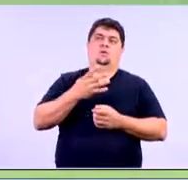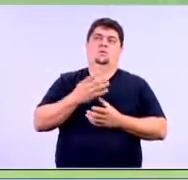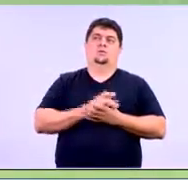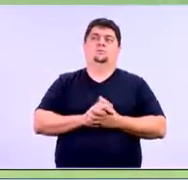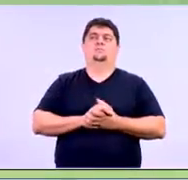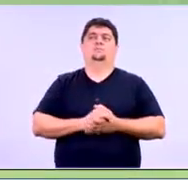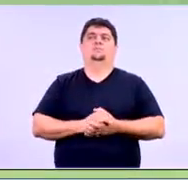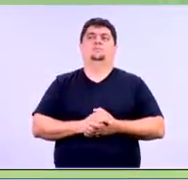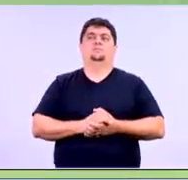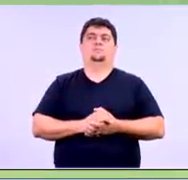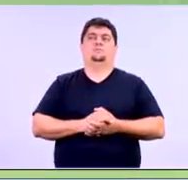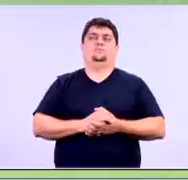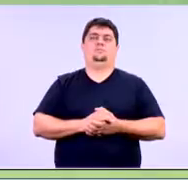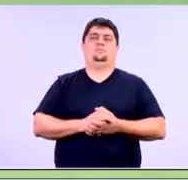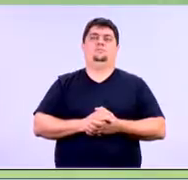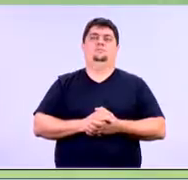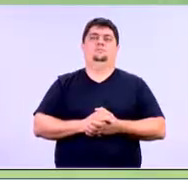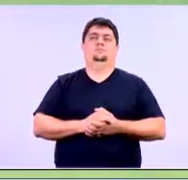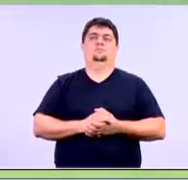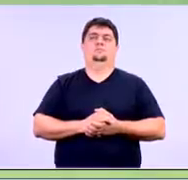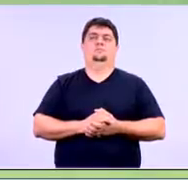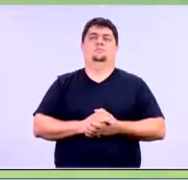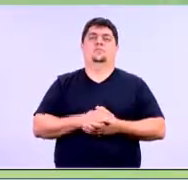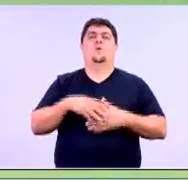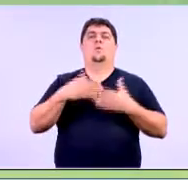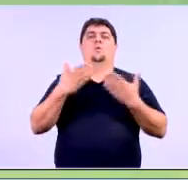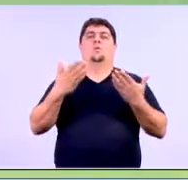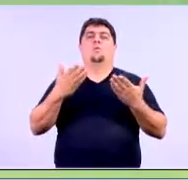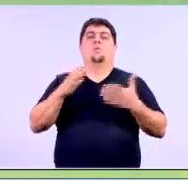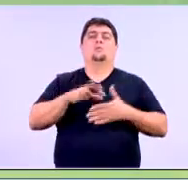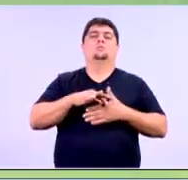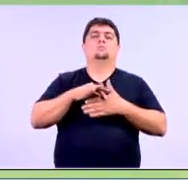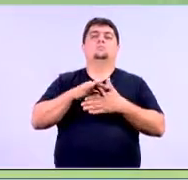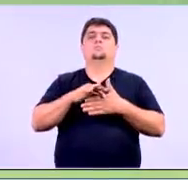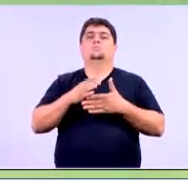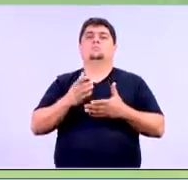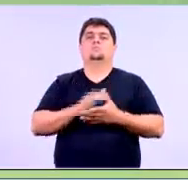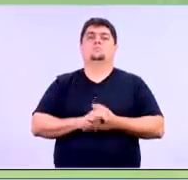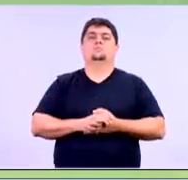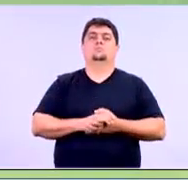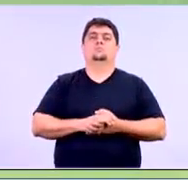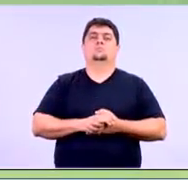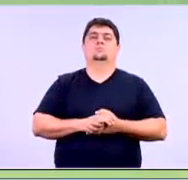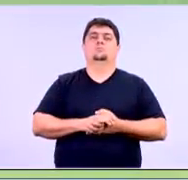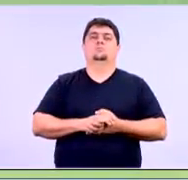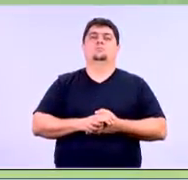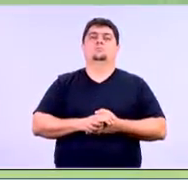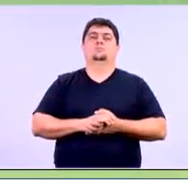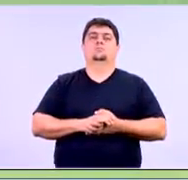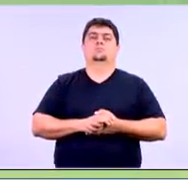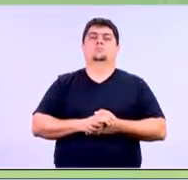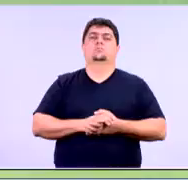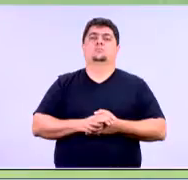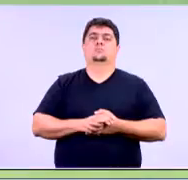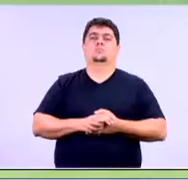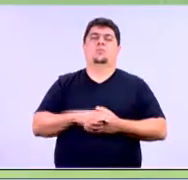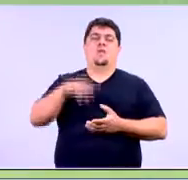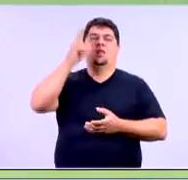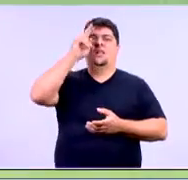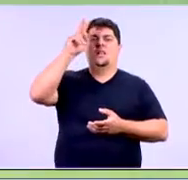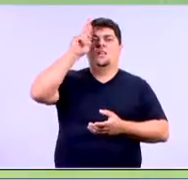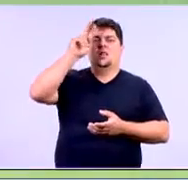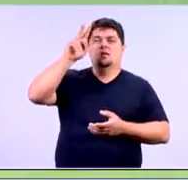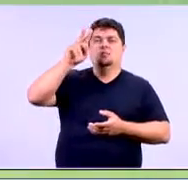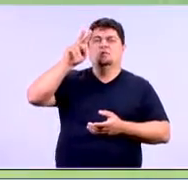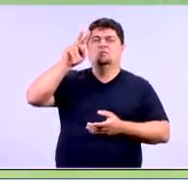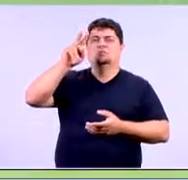caneta aqui. Questão 4, ela diz respeito a quê? Qual dos princípios? Ok, vamos trabalhar em princípios de novo. Lembrando que,